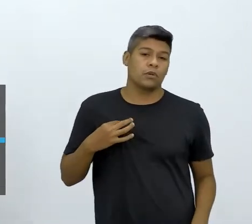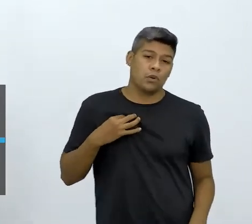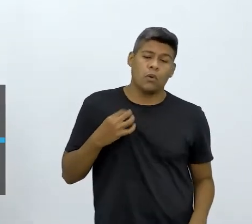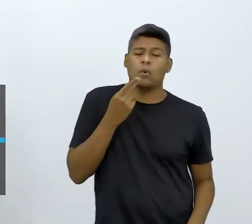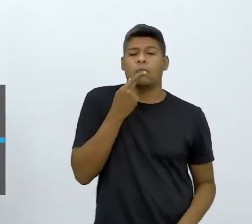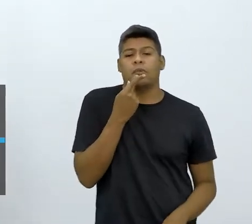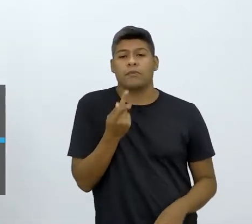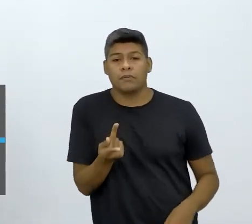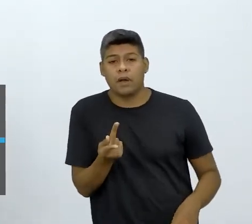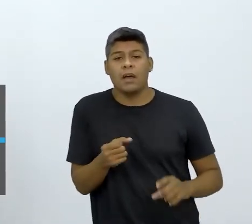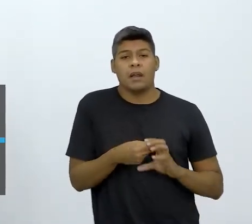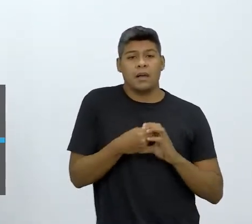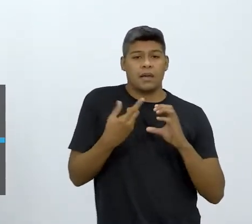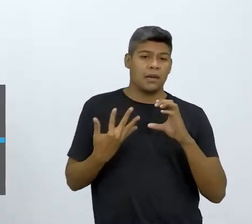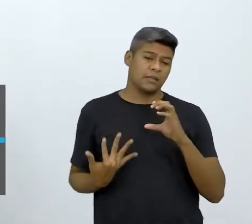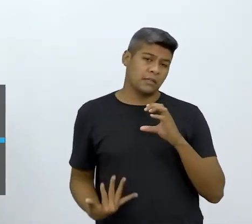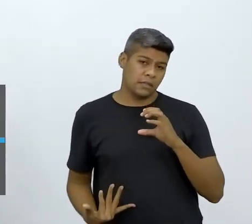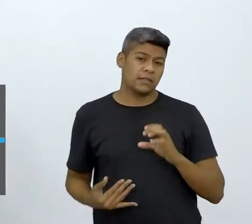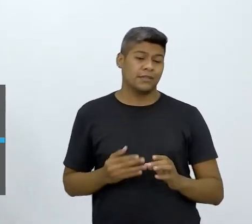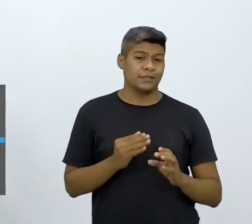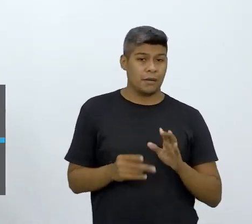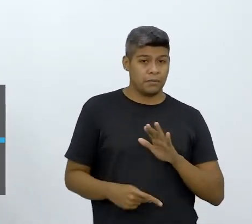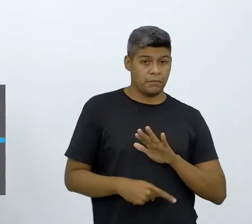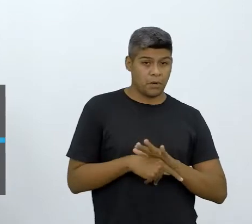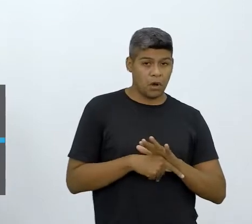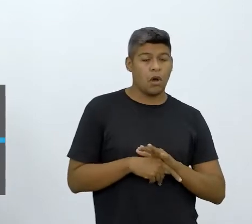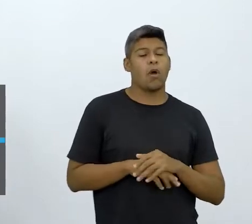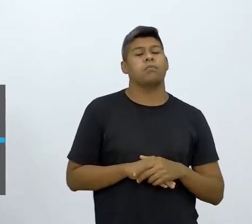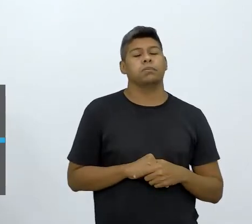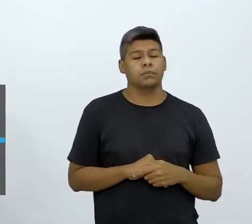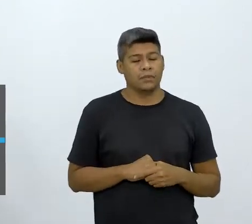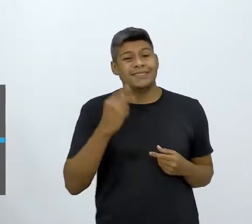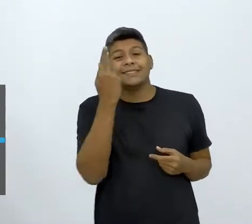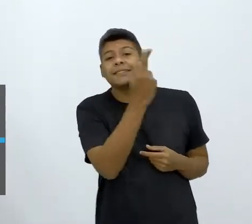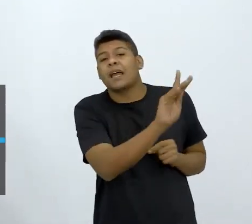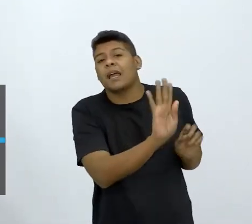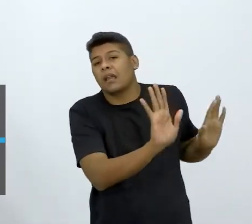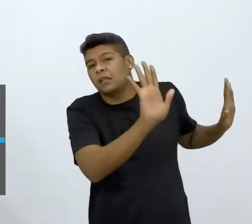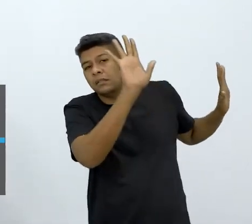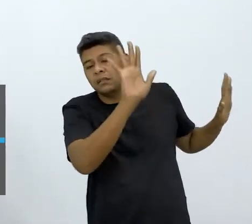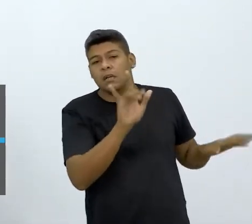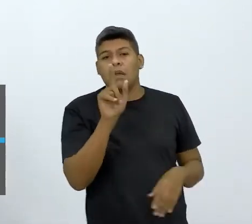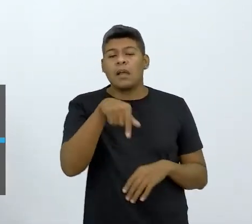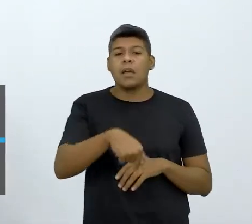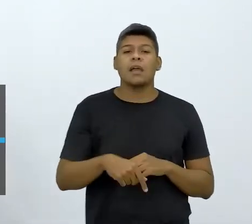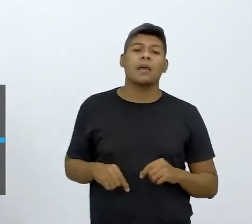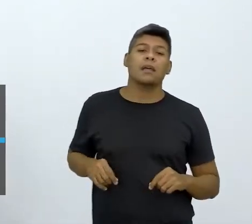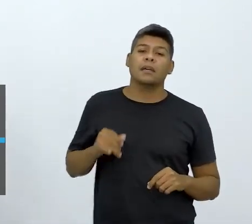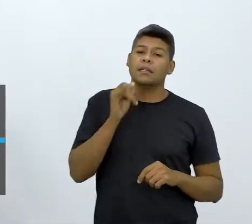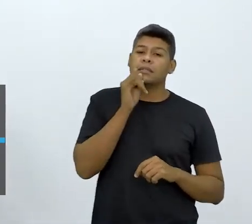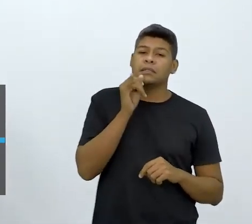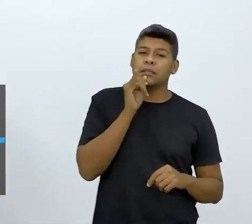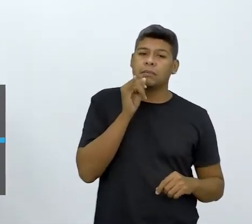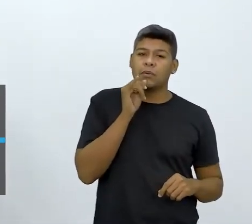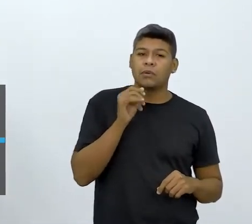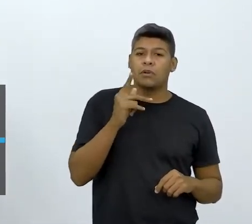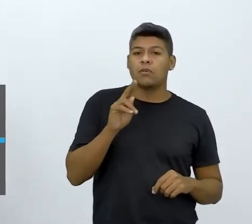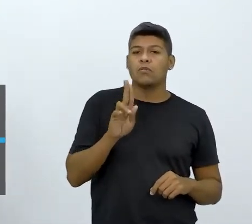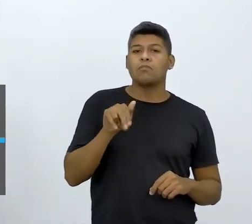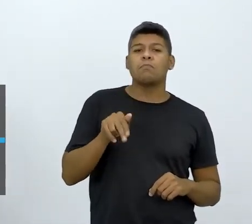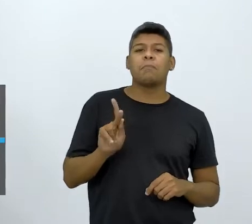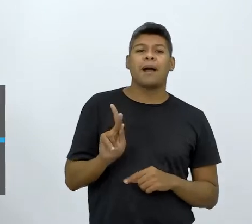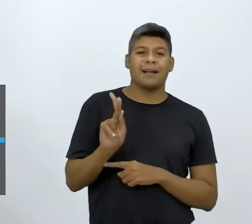falam, as características, a identidade dos grupos de contracultura é muito expressivo. Por exemplo, o punk, né?